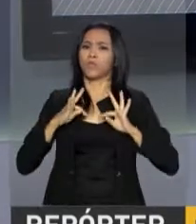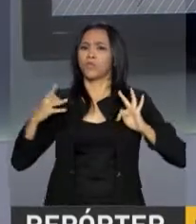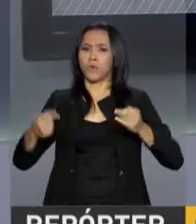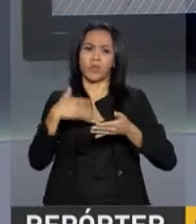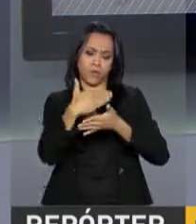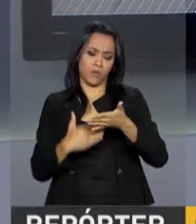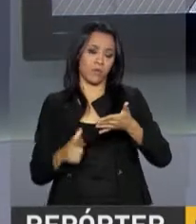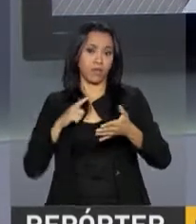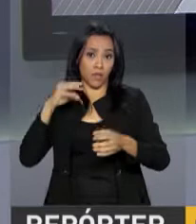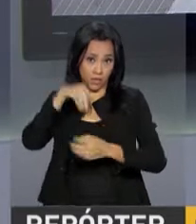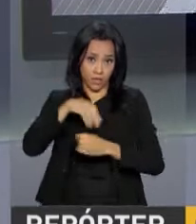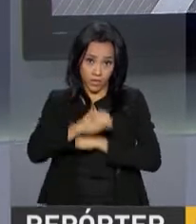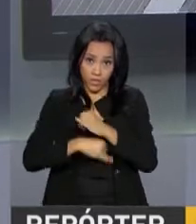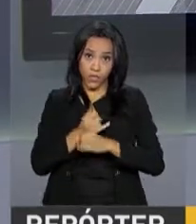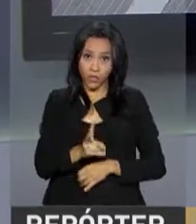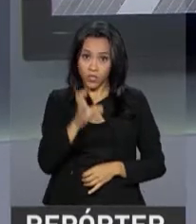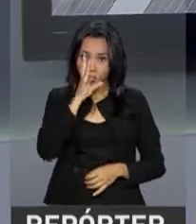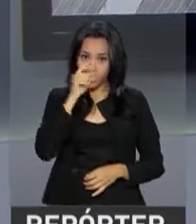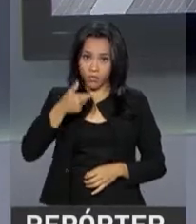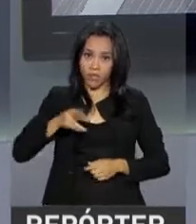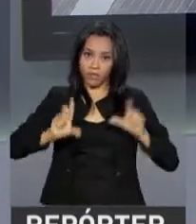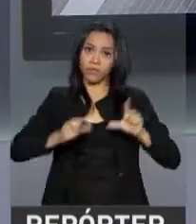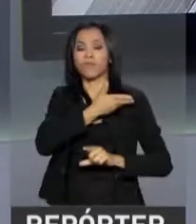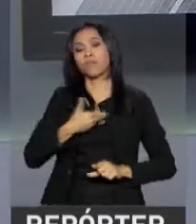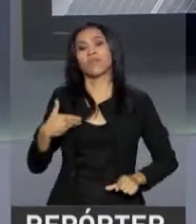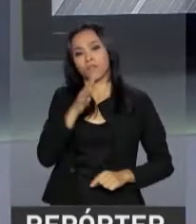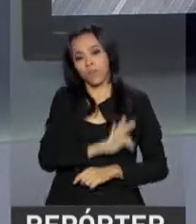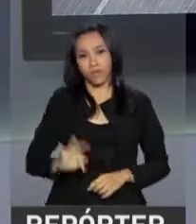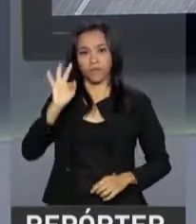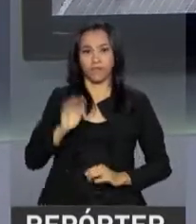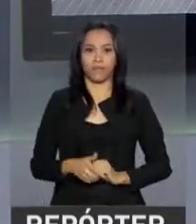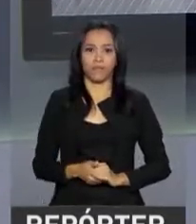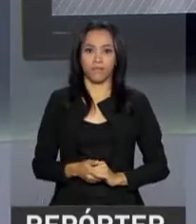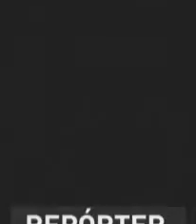também está na internet continue na nbr a tv do governo federal